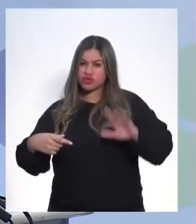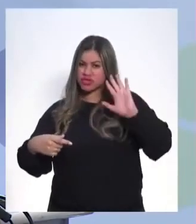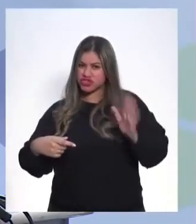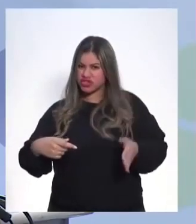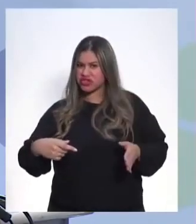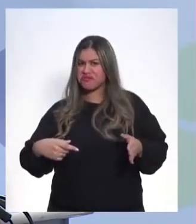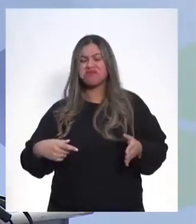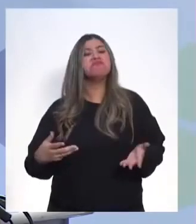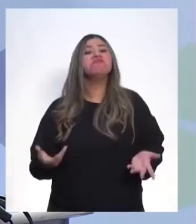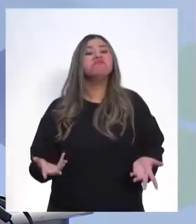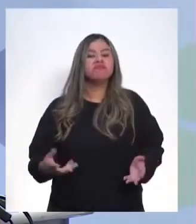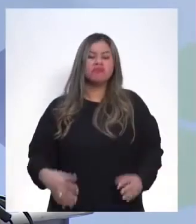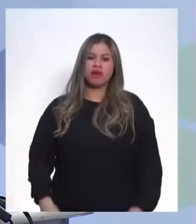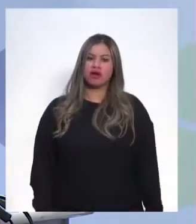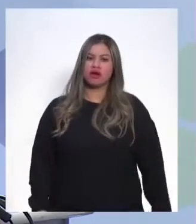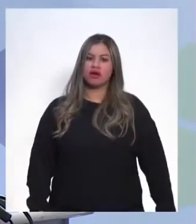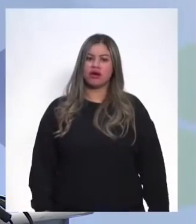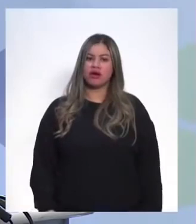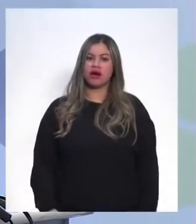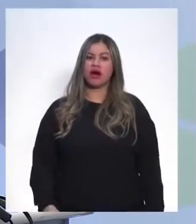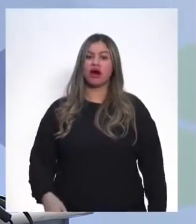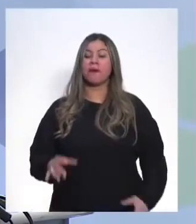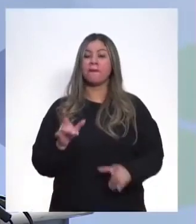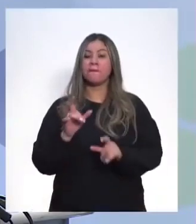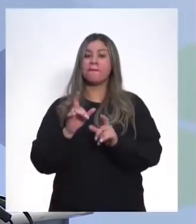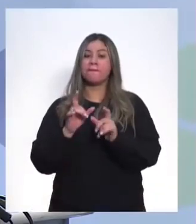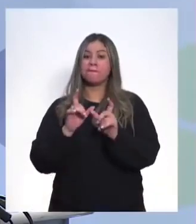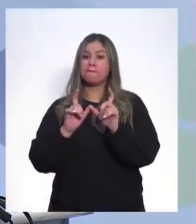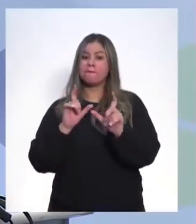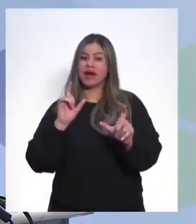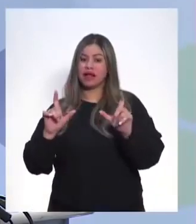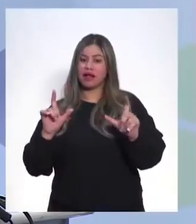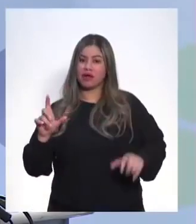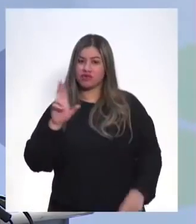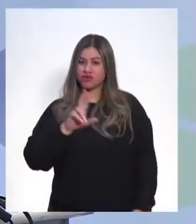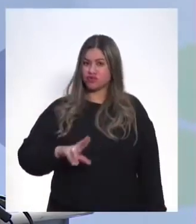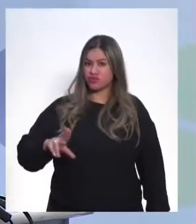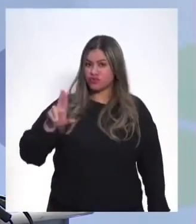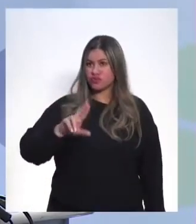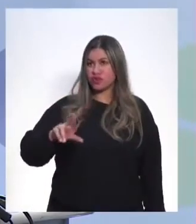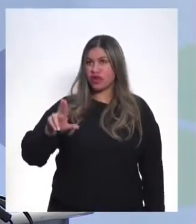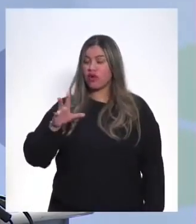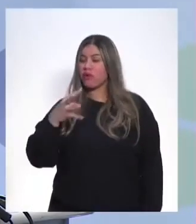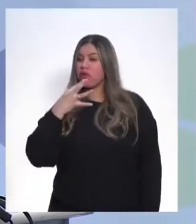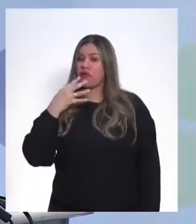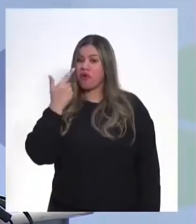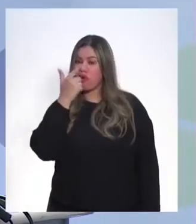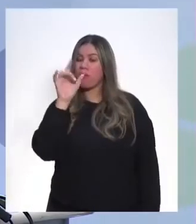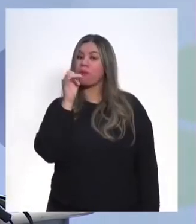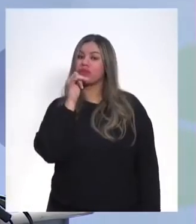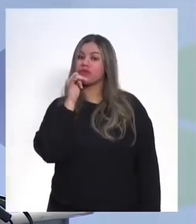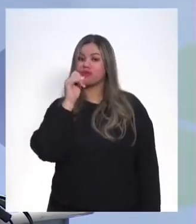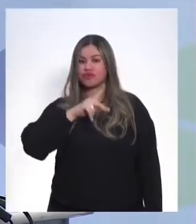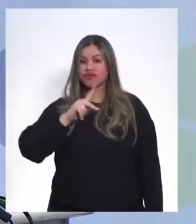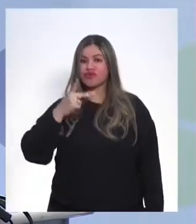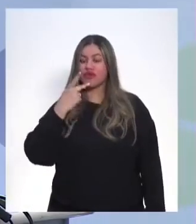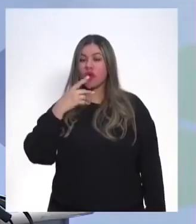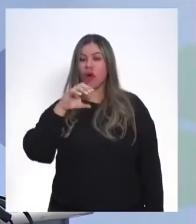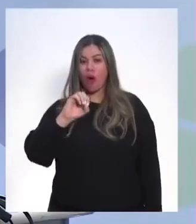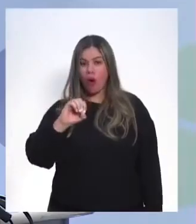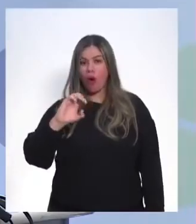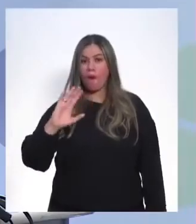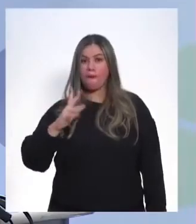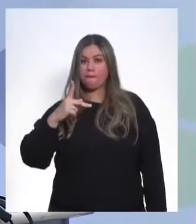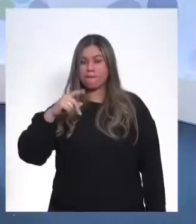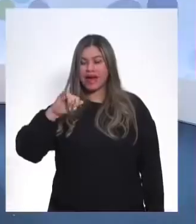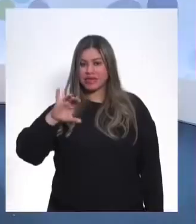nessa daí agora. E além de alguma dessas palavras e expressões, utiliza outras? O professor já falou do opa aí, ó. Por que que eu coloco os